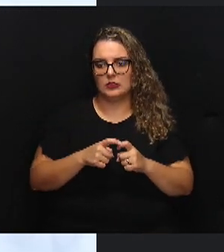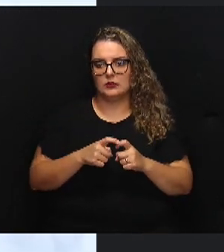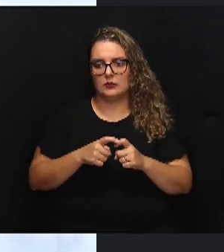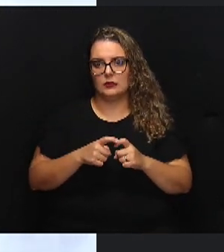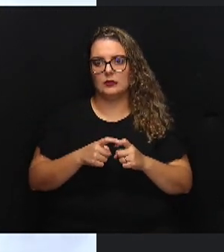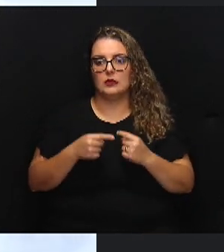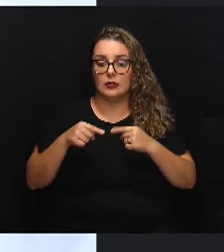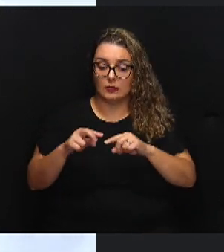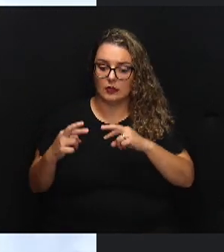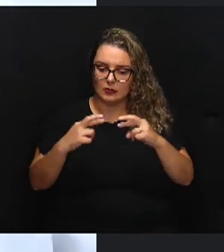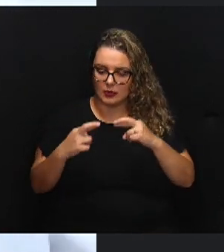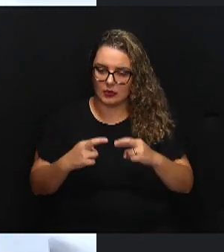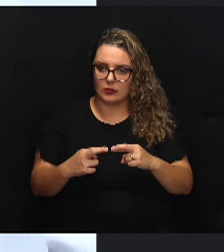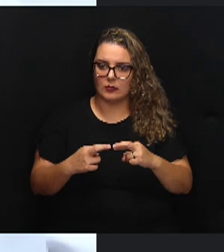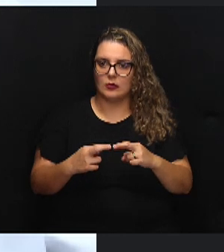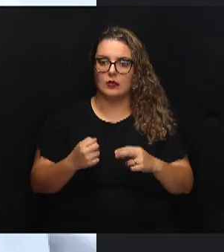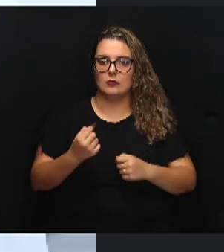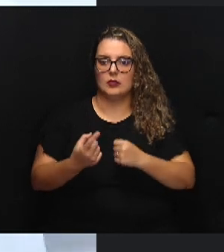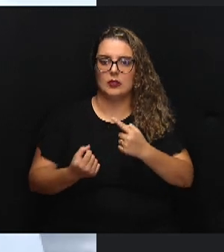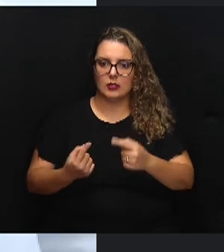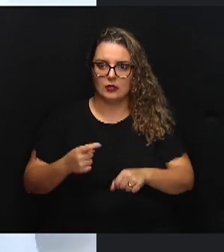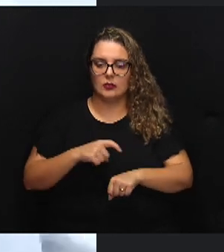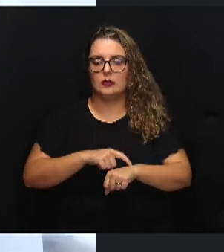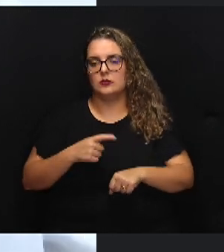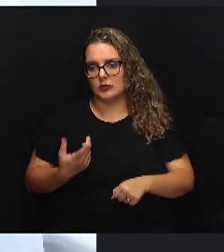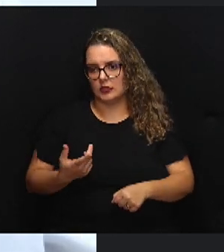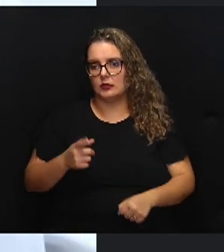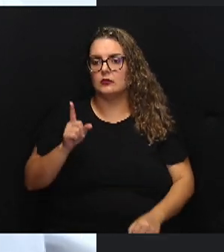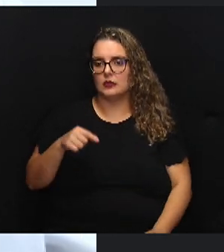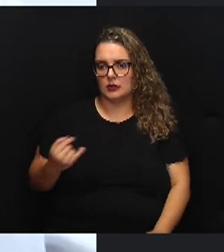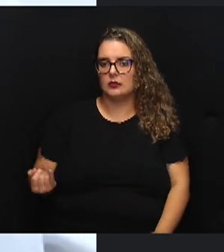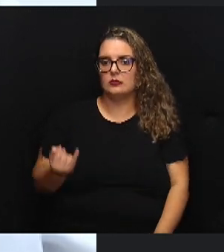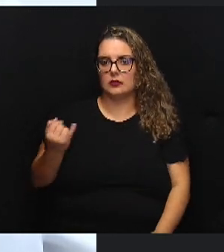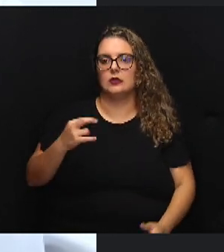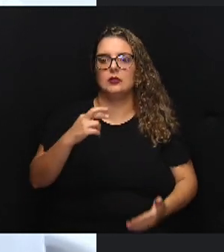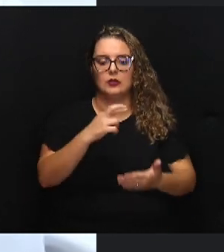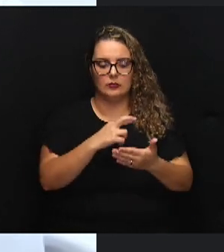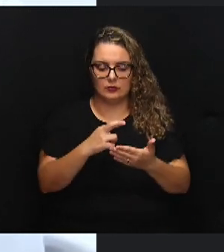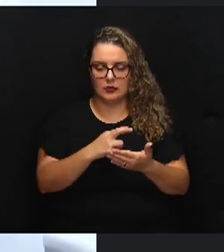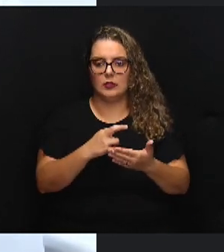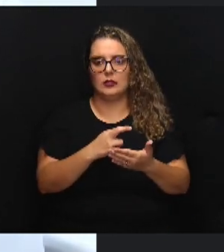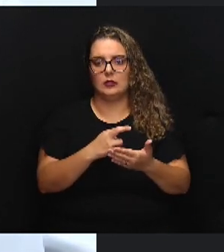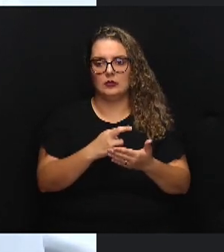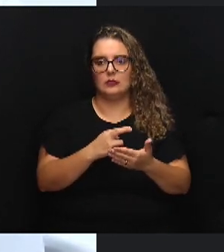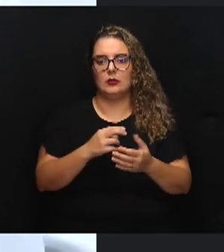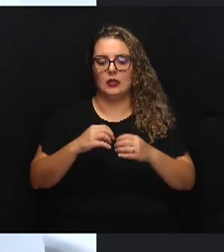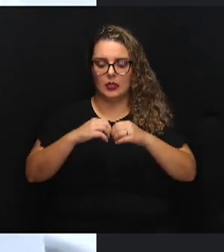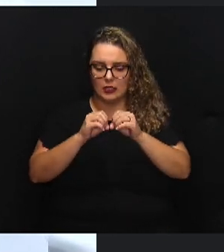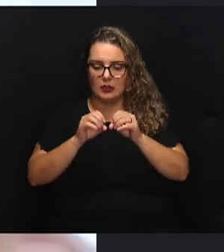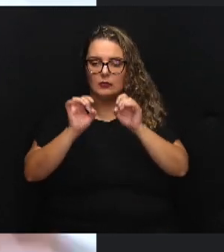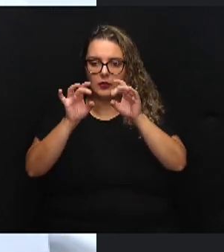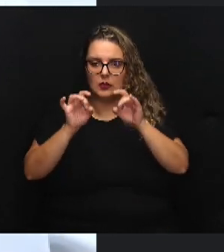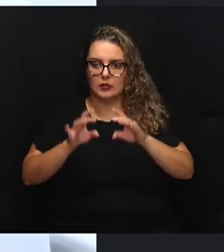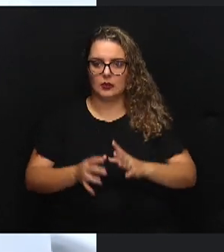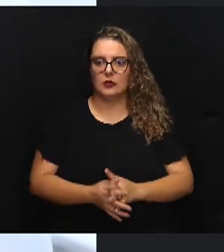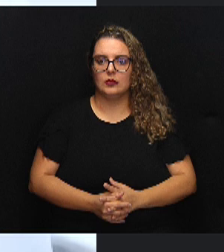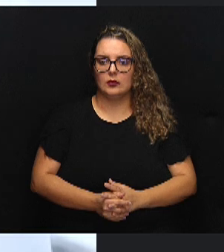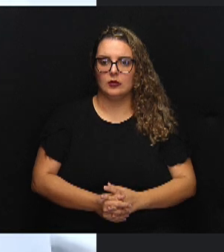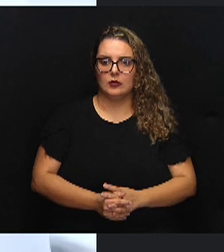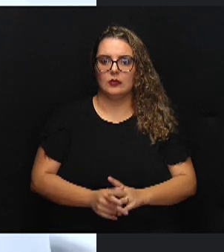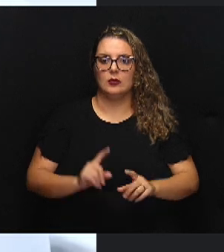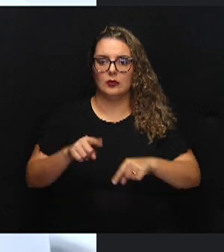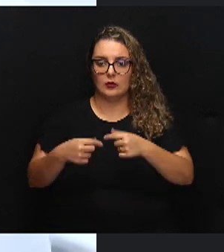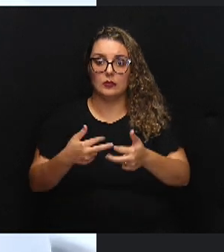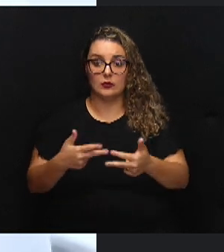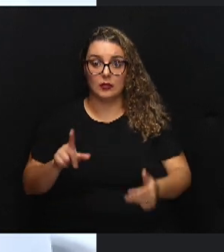essa análise. Para alguns casos, de fato, vai valer a investigação laboratorial específica. Um outro ponto